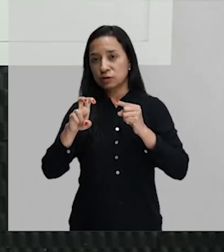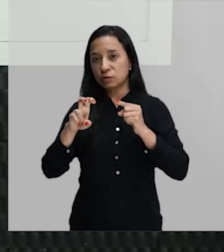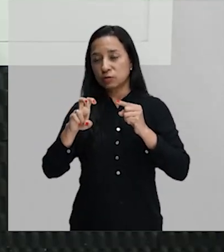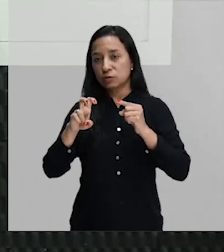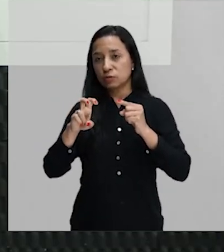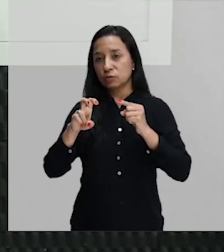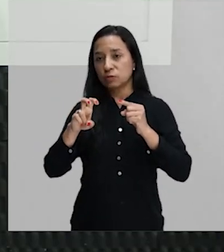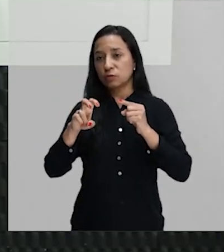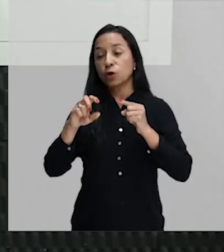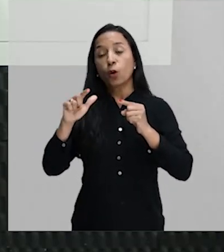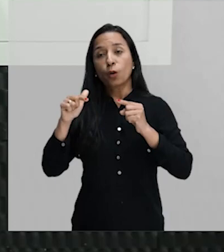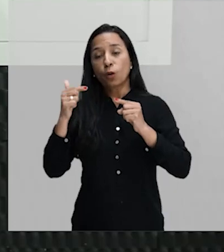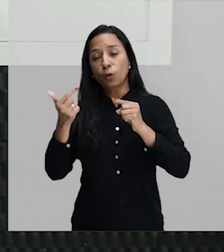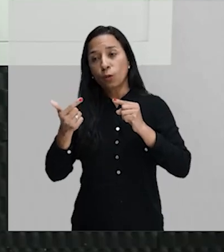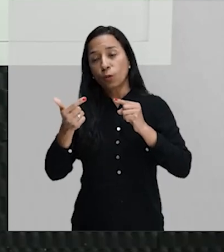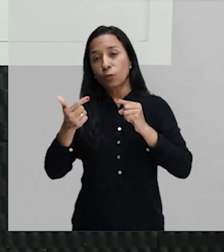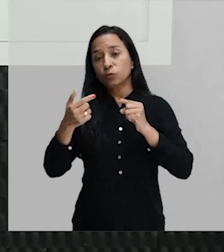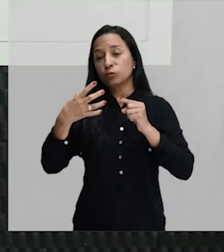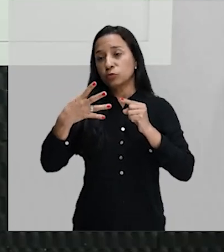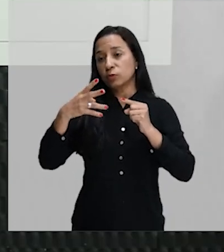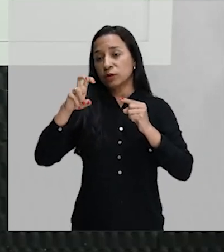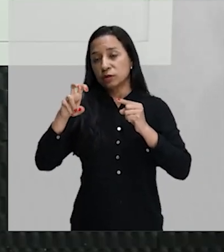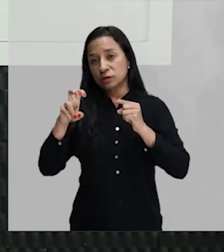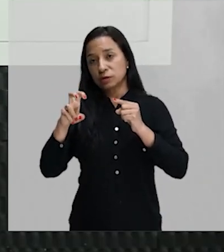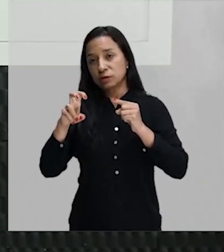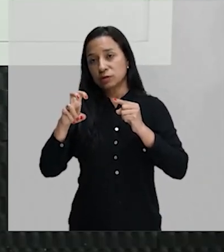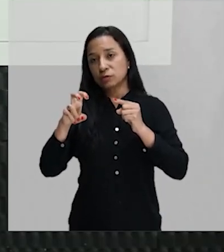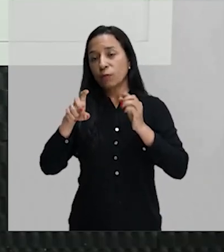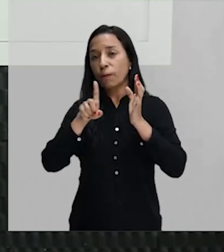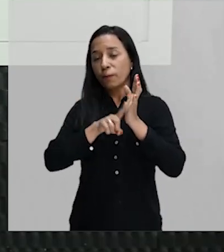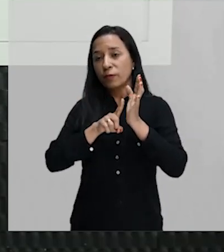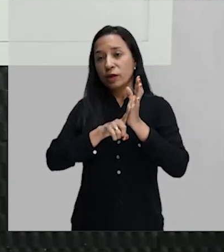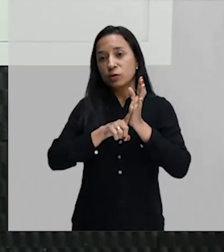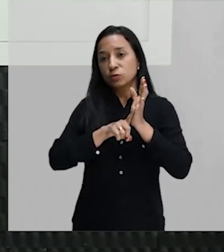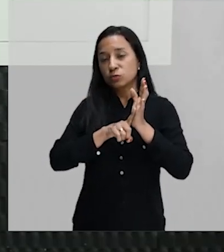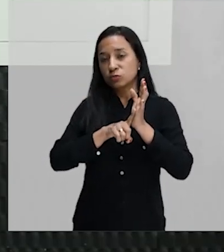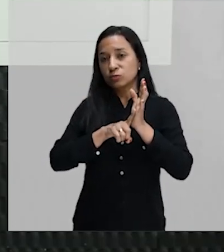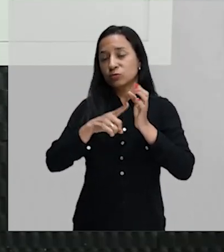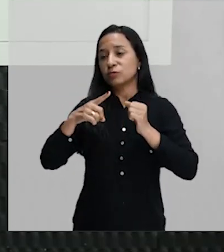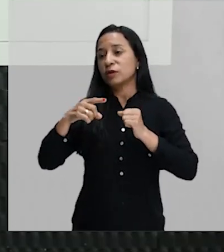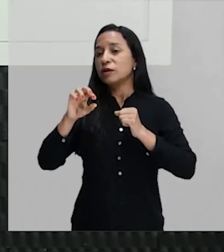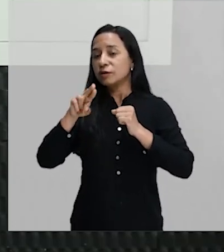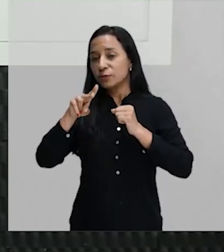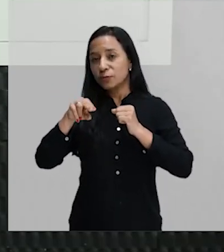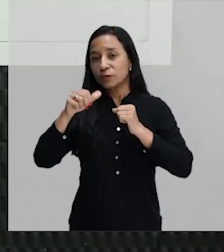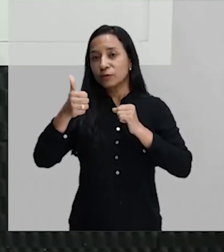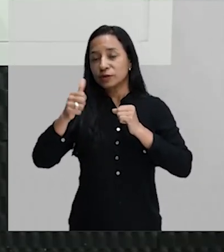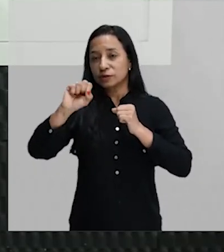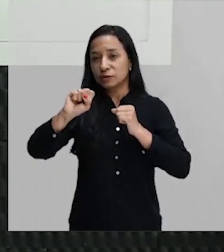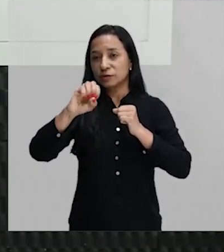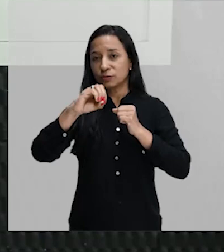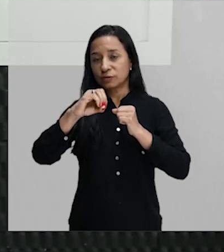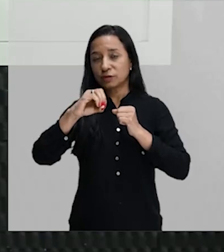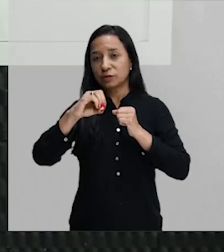tu subtrair 225 de 45, dá 180. Tá? Então, nesse caso, eles são